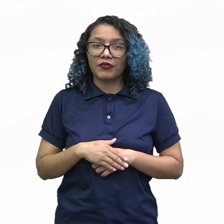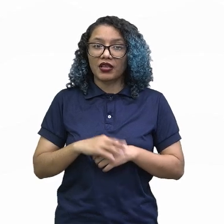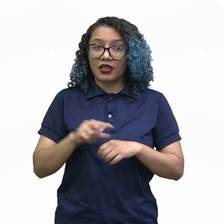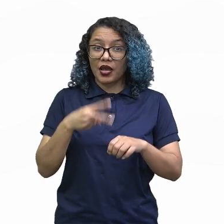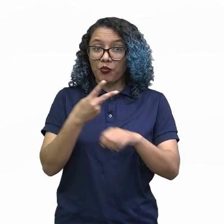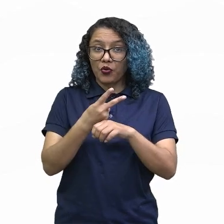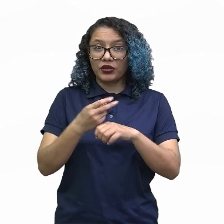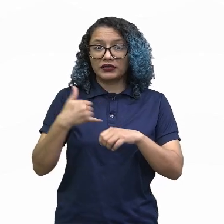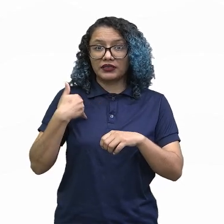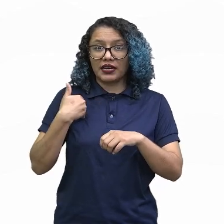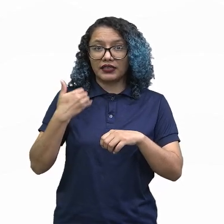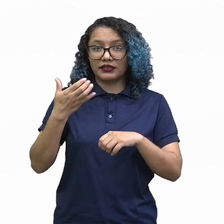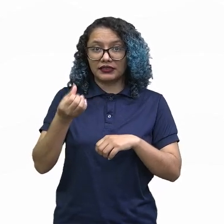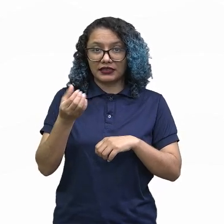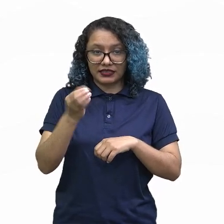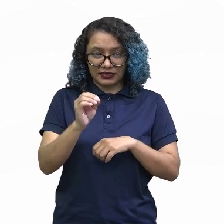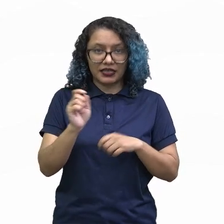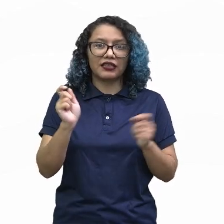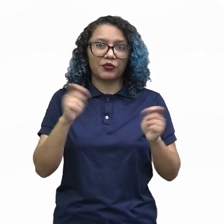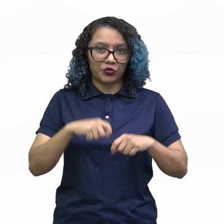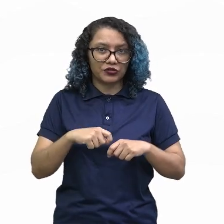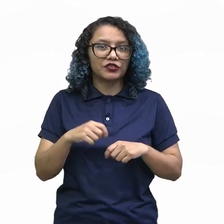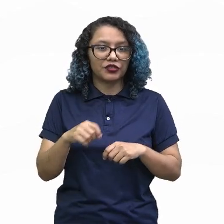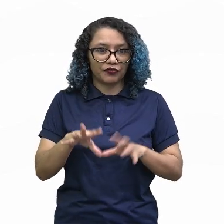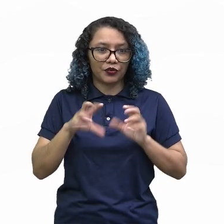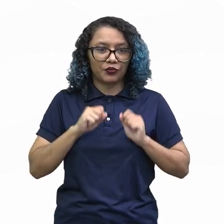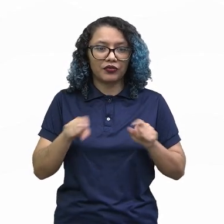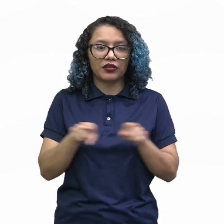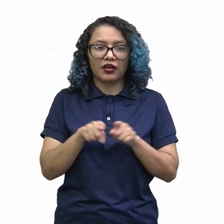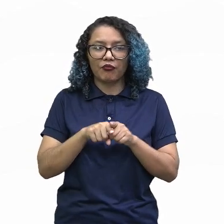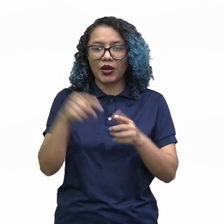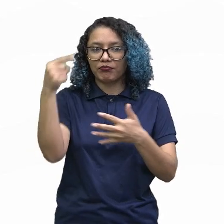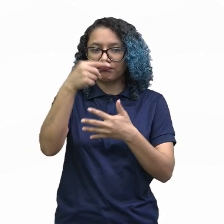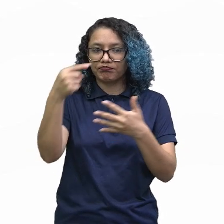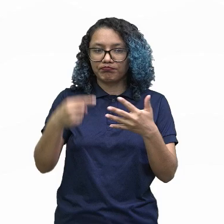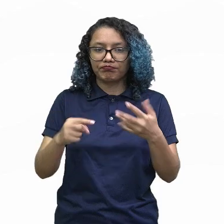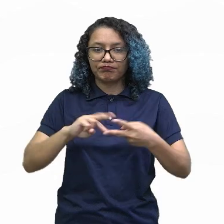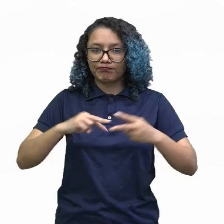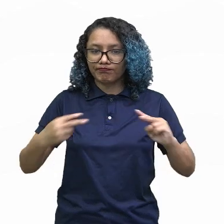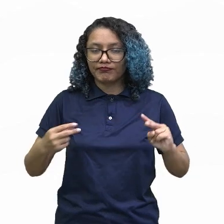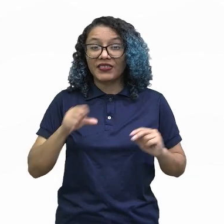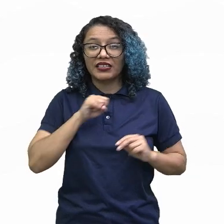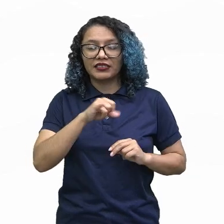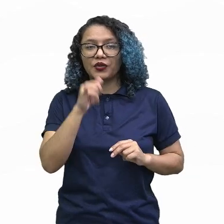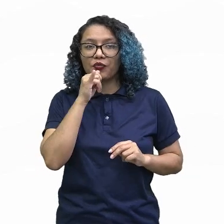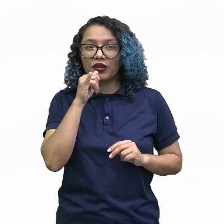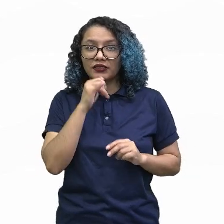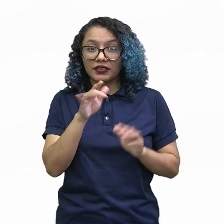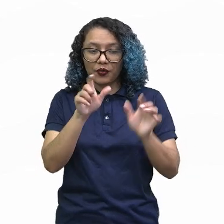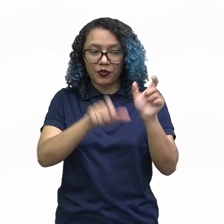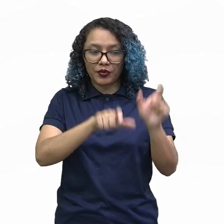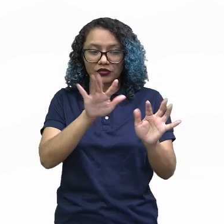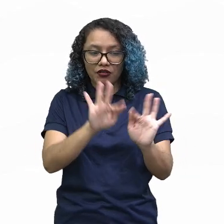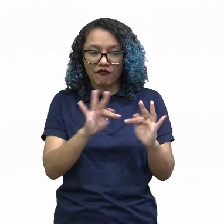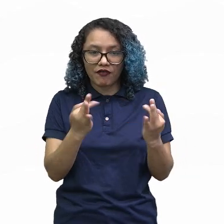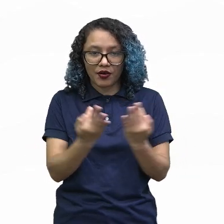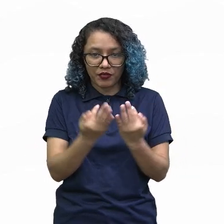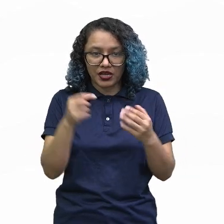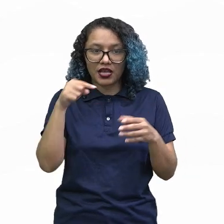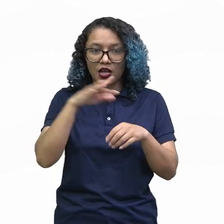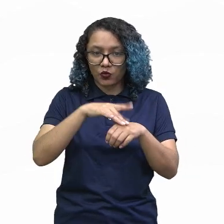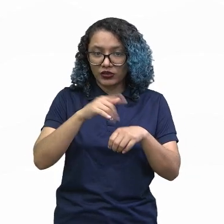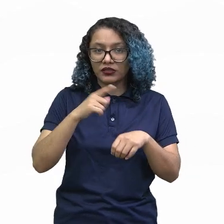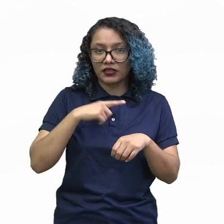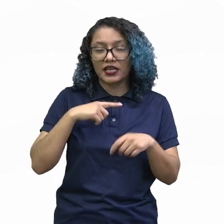anos. Fatores genéticos também podem estar relacionados, né? Se tem lá no histórico familiar, pode